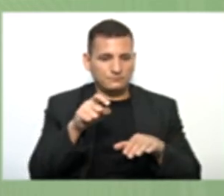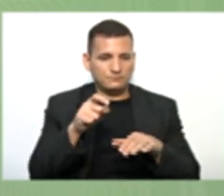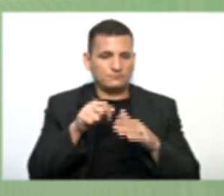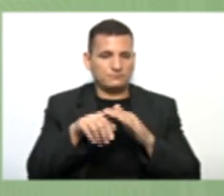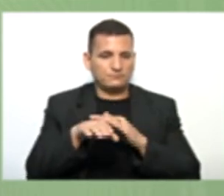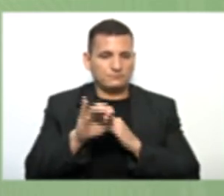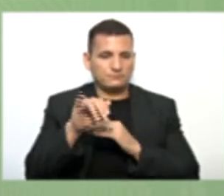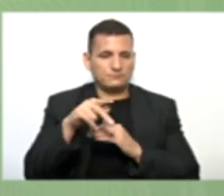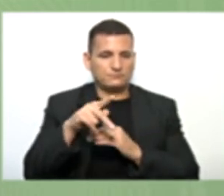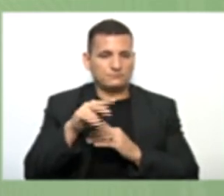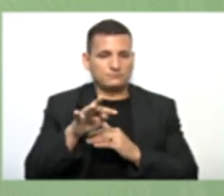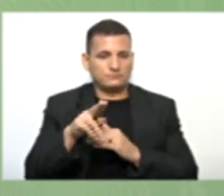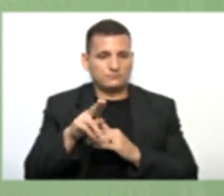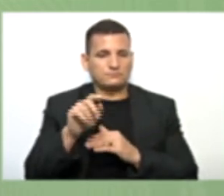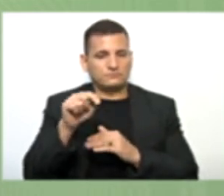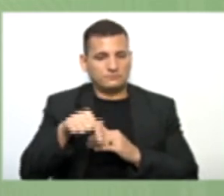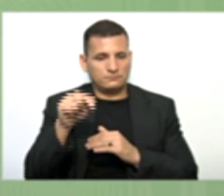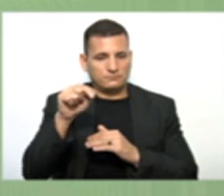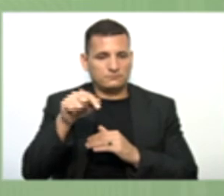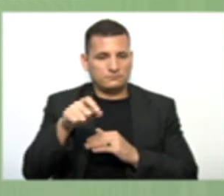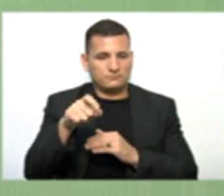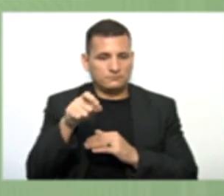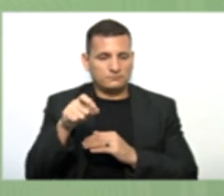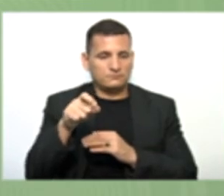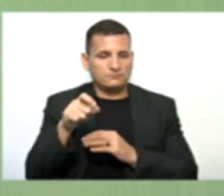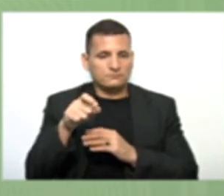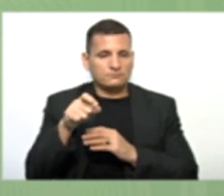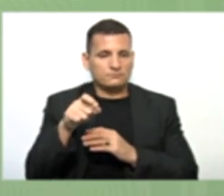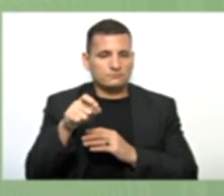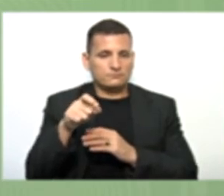com X. Aí eu vou lá e digito o meu X. Bem bonitinho.